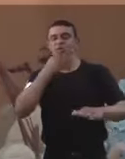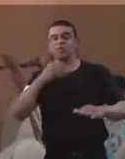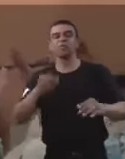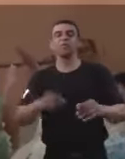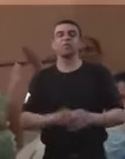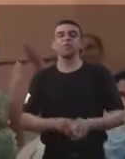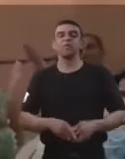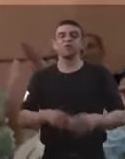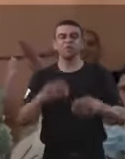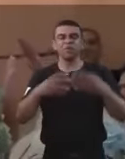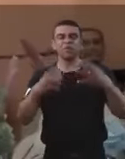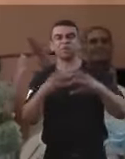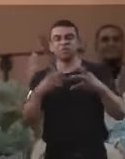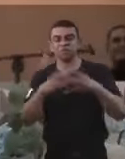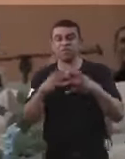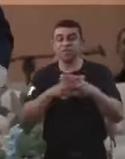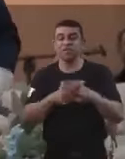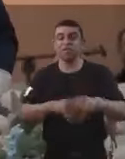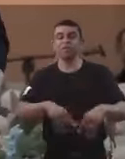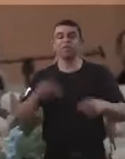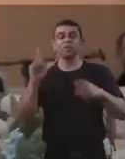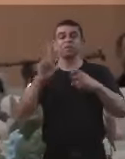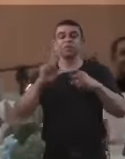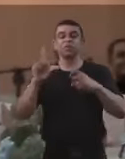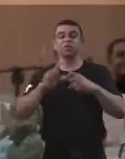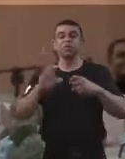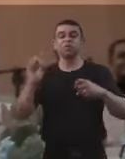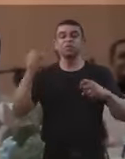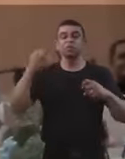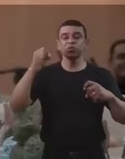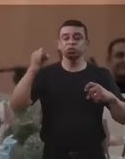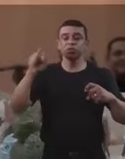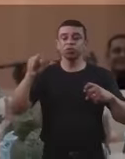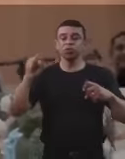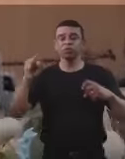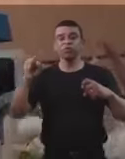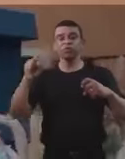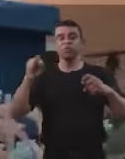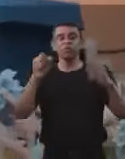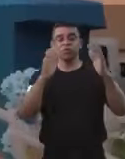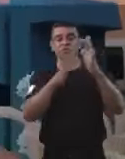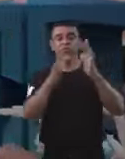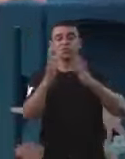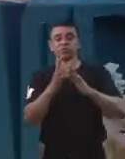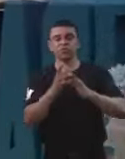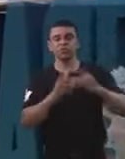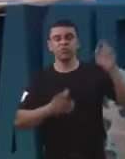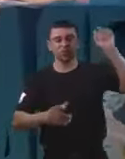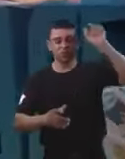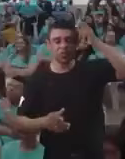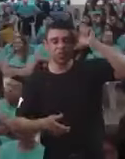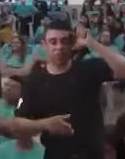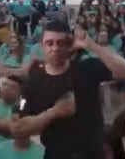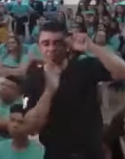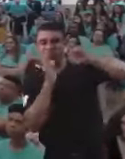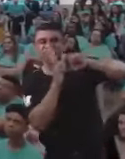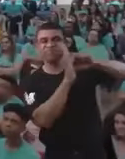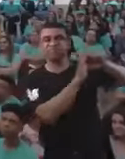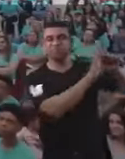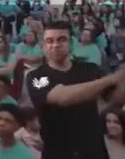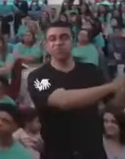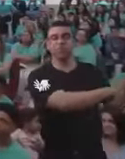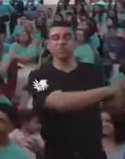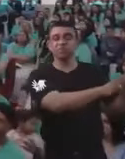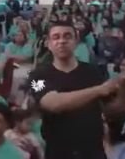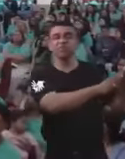Lucas 8, Jesus liberta o gadareno. Aí os demônios falam assim, ó, nos manda para os porcos. Jesus